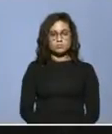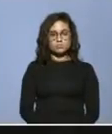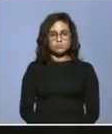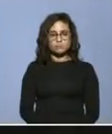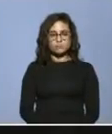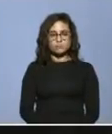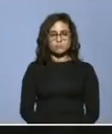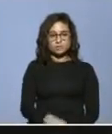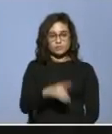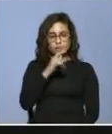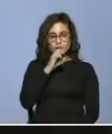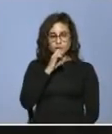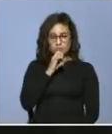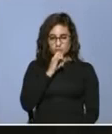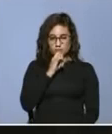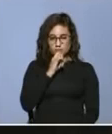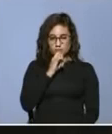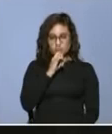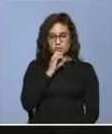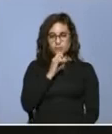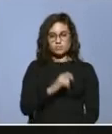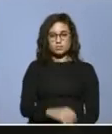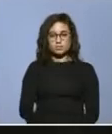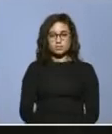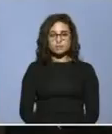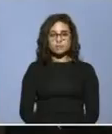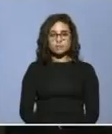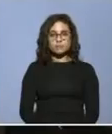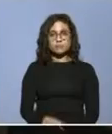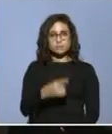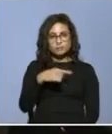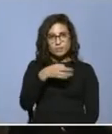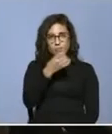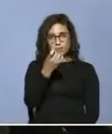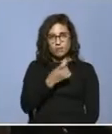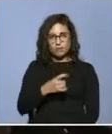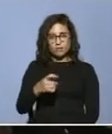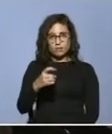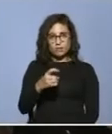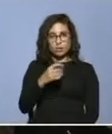Ida em paz e o Senhor.